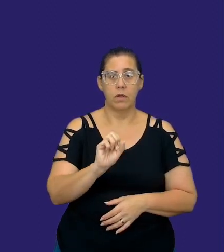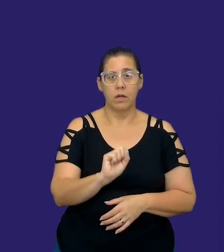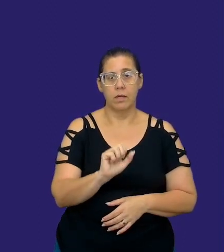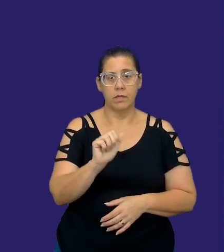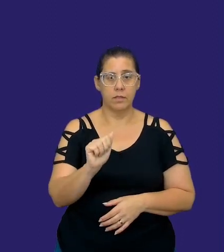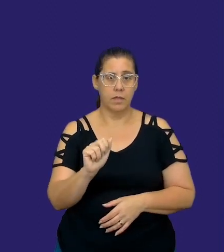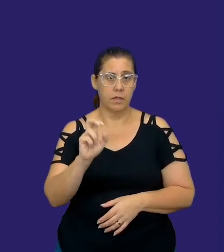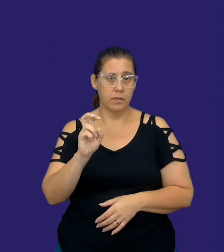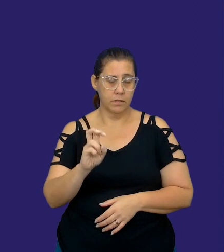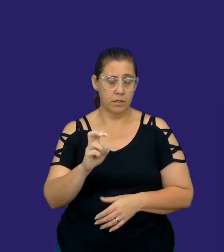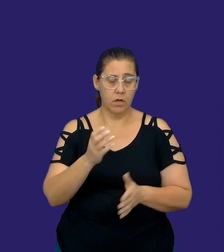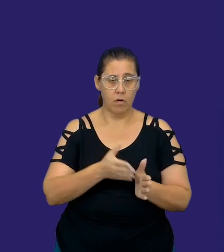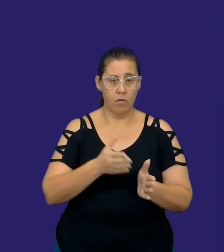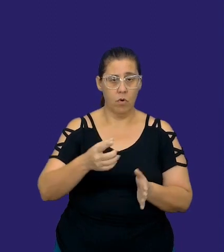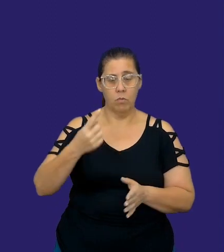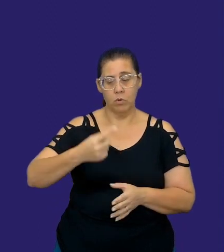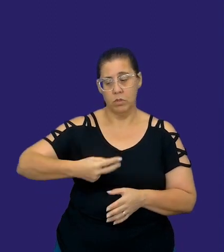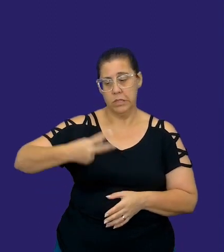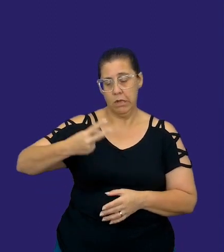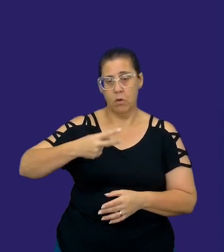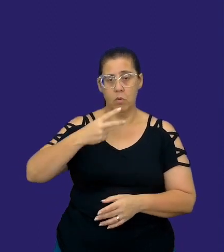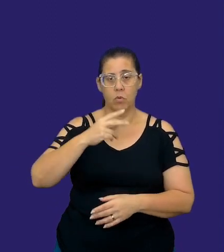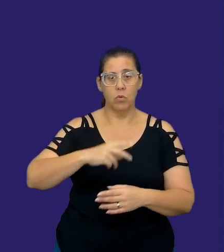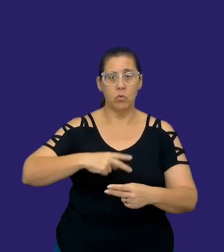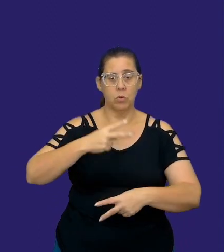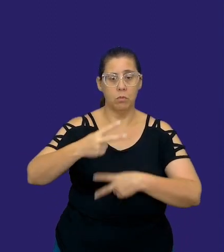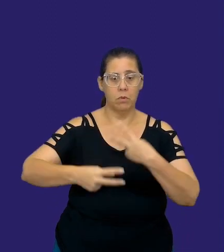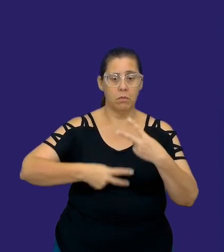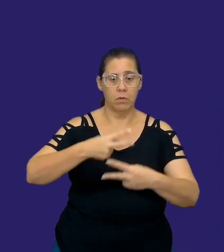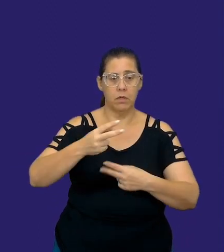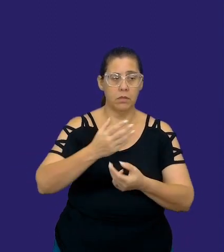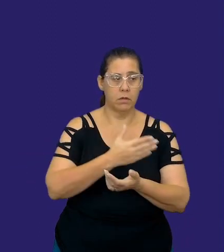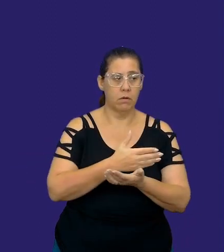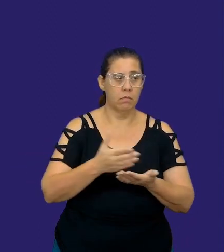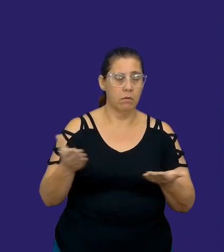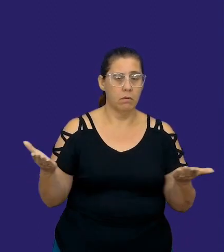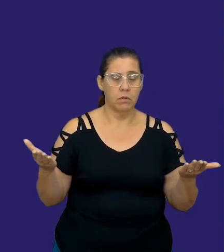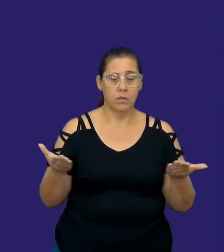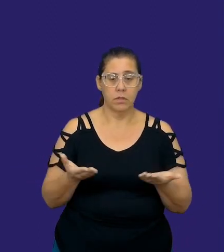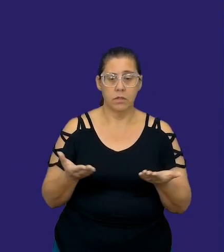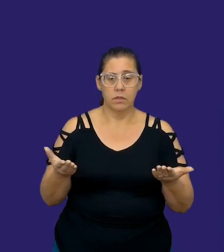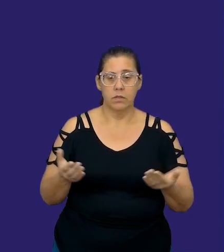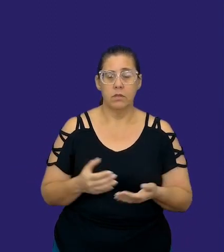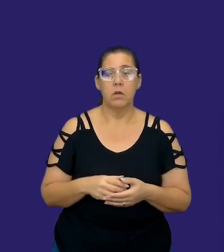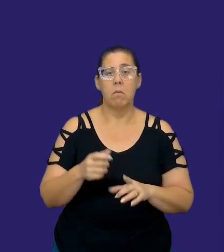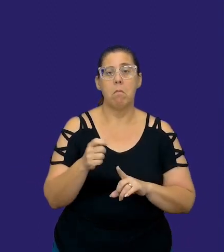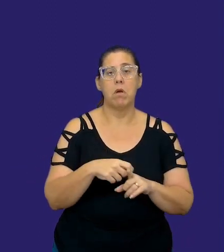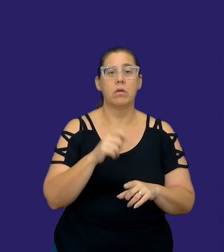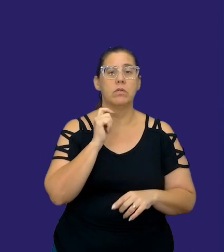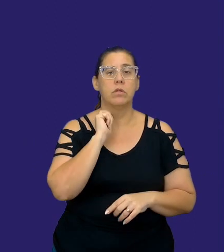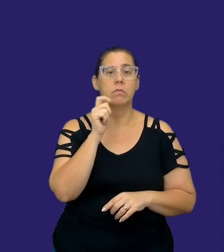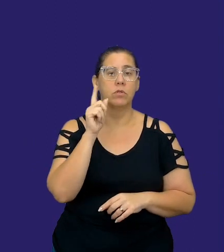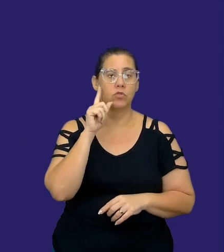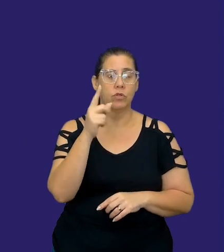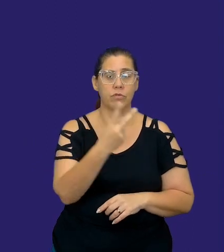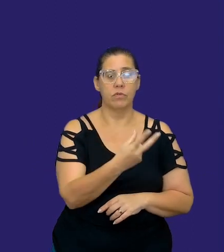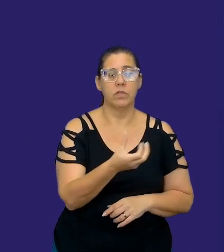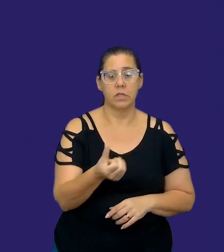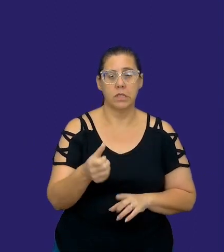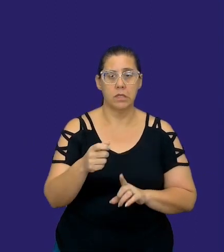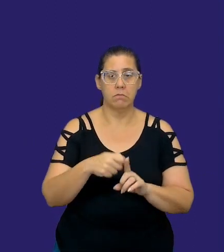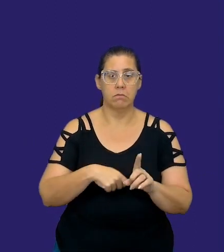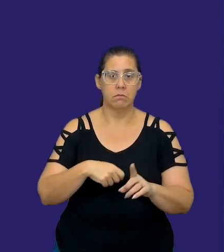o volume 1, no segundo bimestre. Segundo bimestre, que está se iniciando aí, né, no mês de abril, a partir do dia 26 de